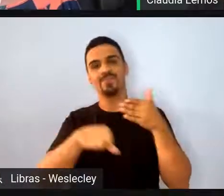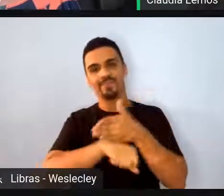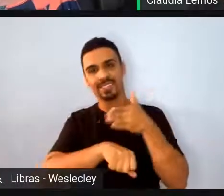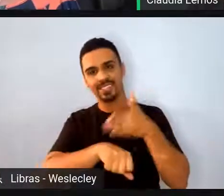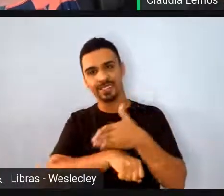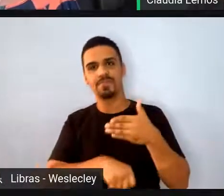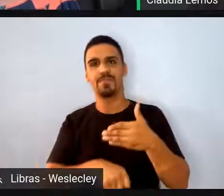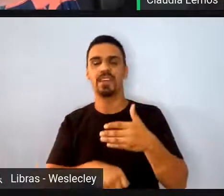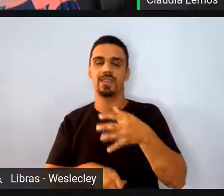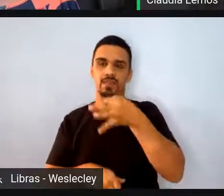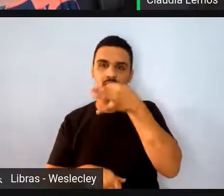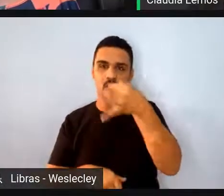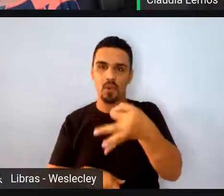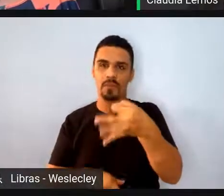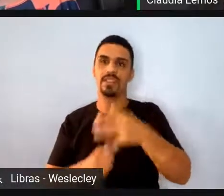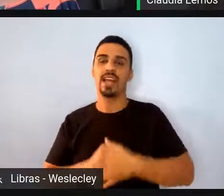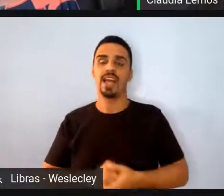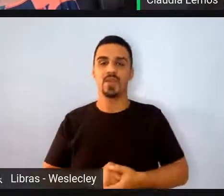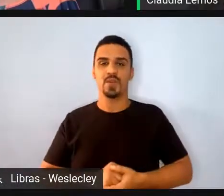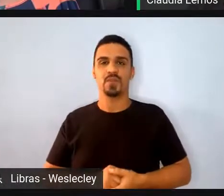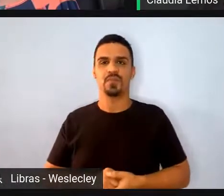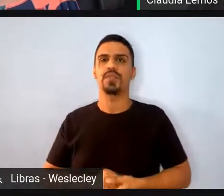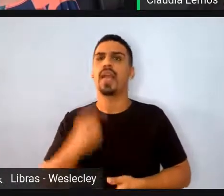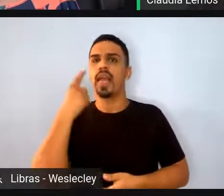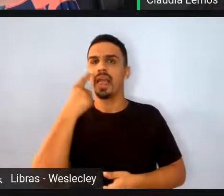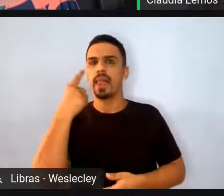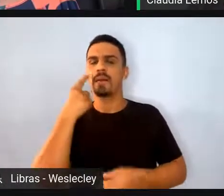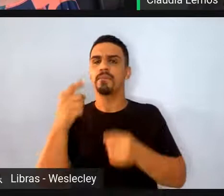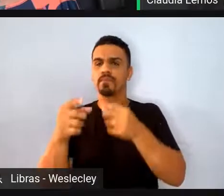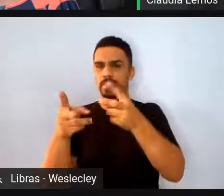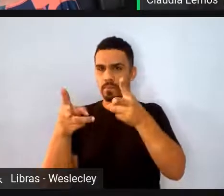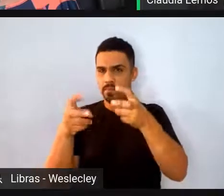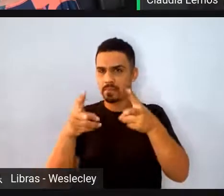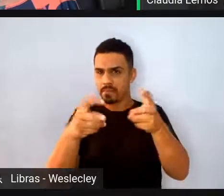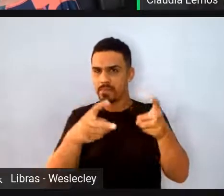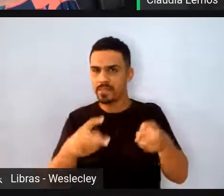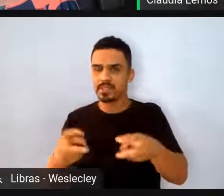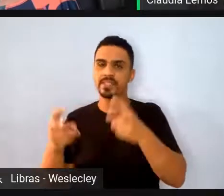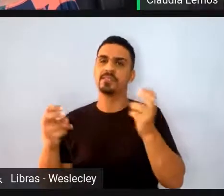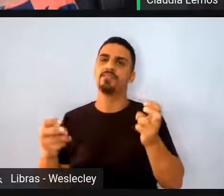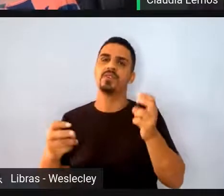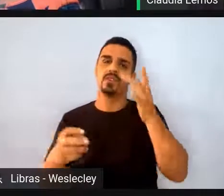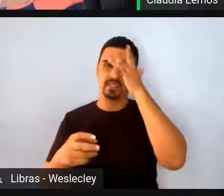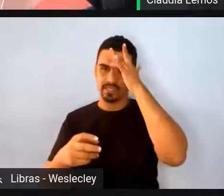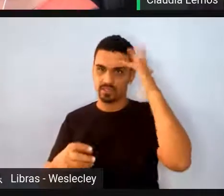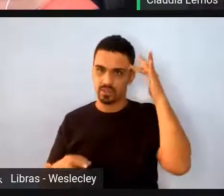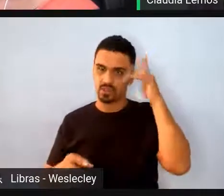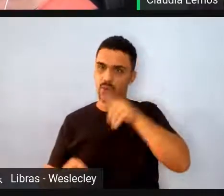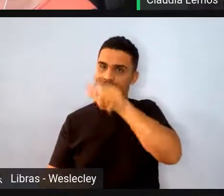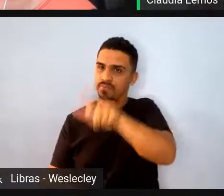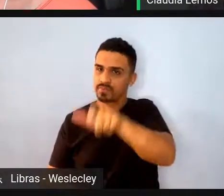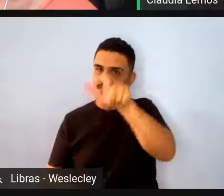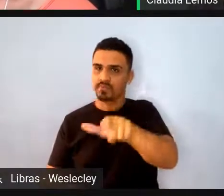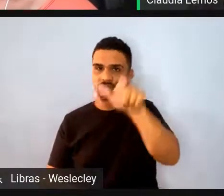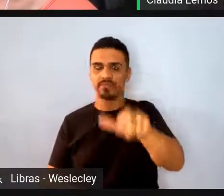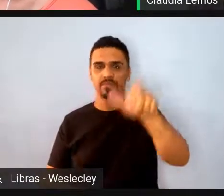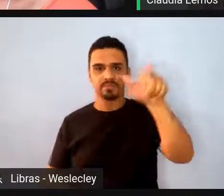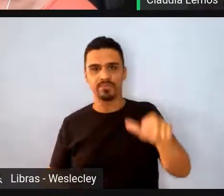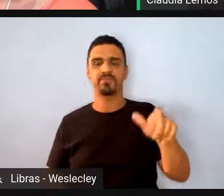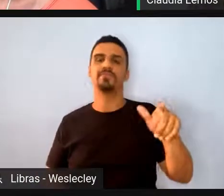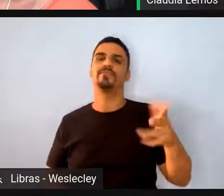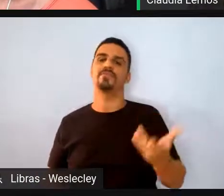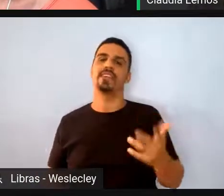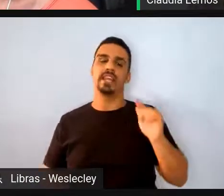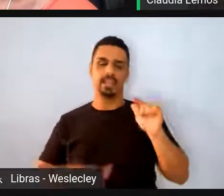seu comentário. O que ela viu? Ela identificou que muitas vezes esses outros atores, e ela trabalhou tanto com